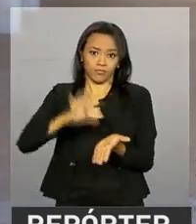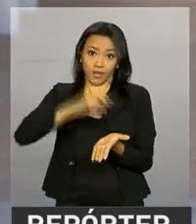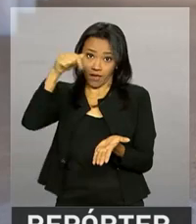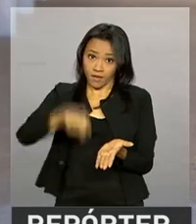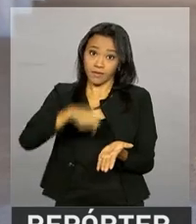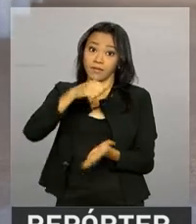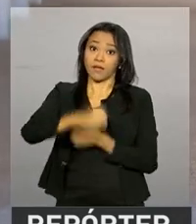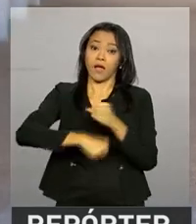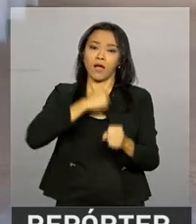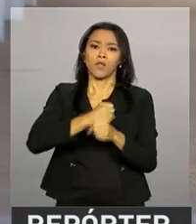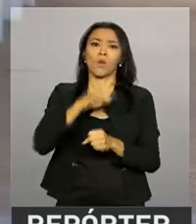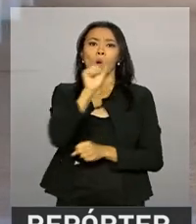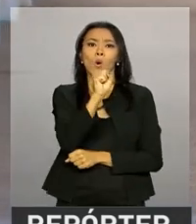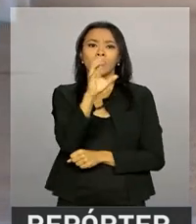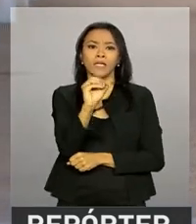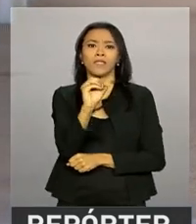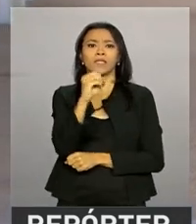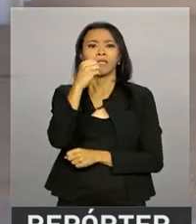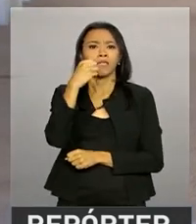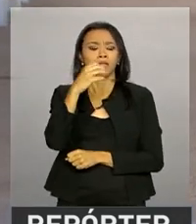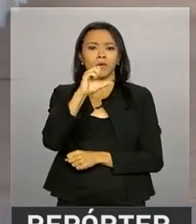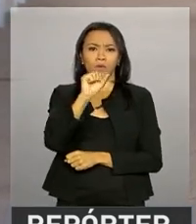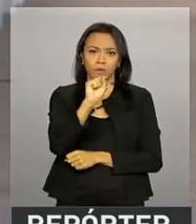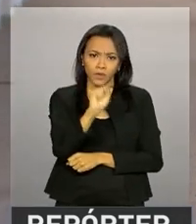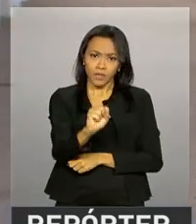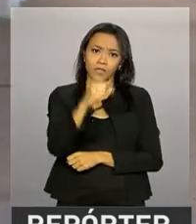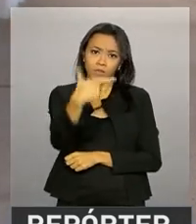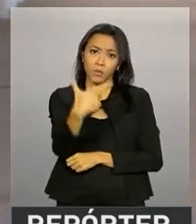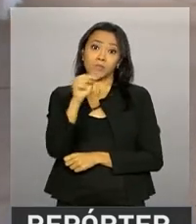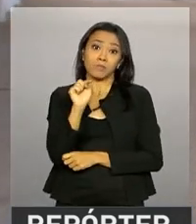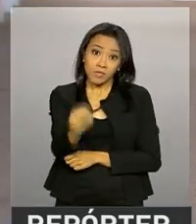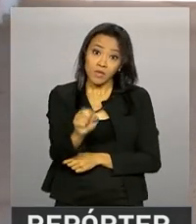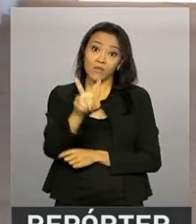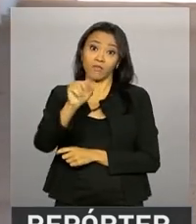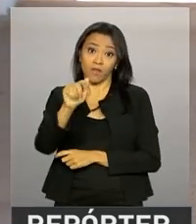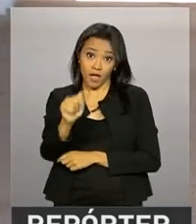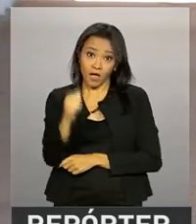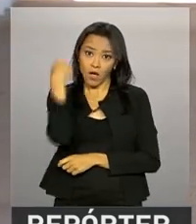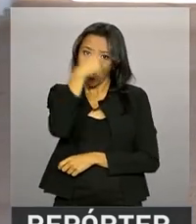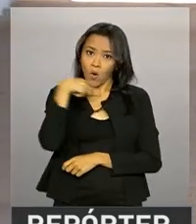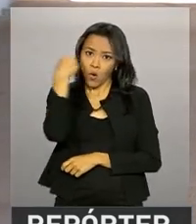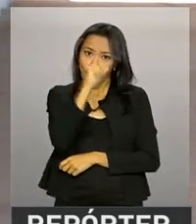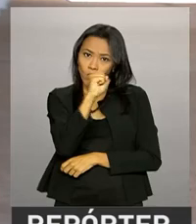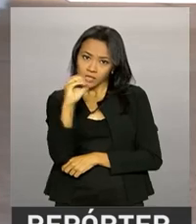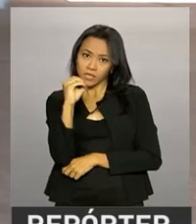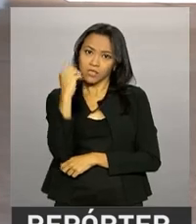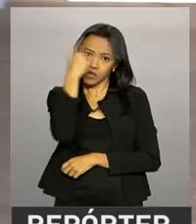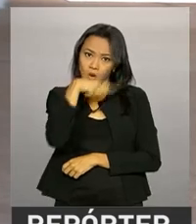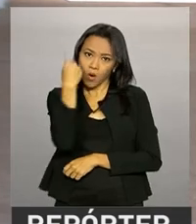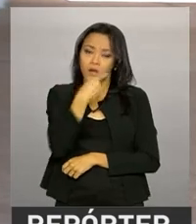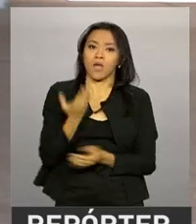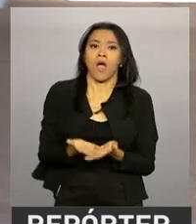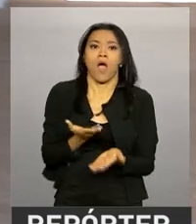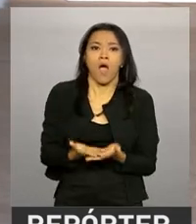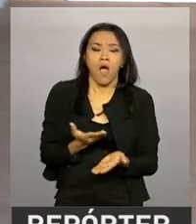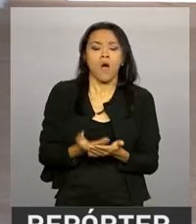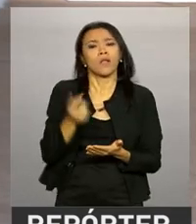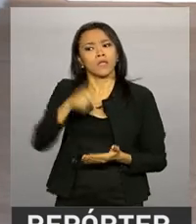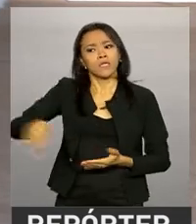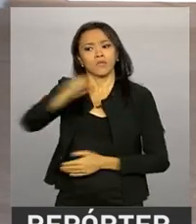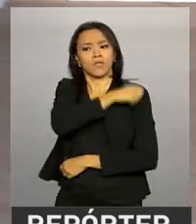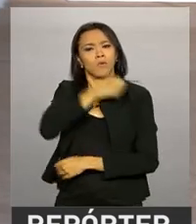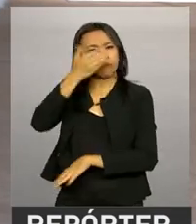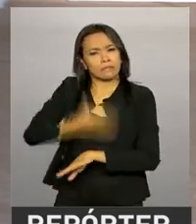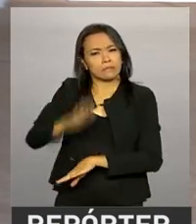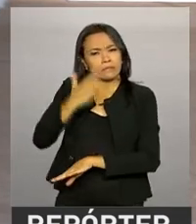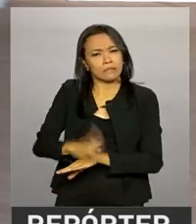serão 82.000 vagas em cursos técnicos com pelo menos 800 horas de aula e os estudantes vão fazer a capac ao